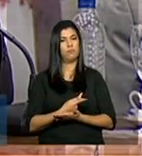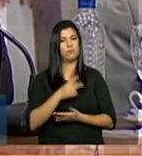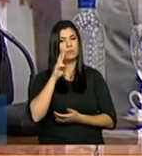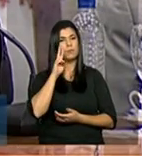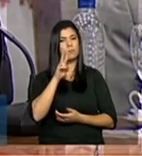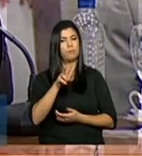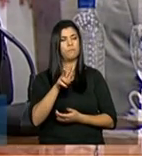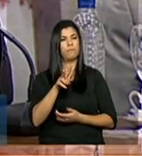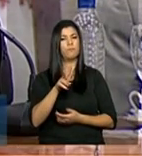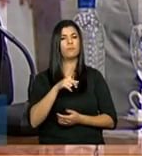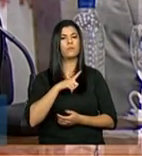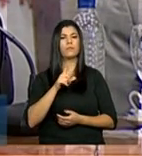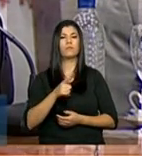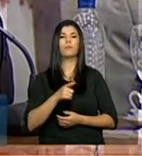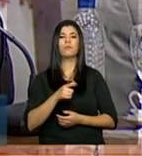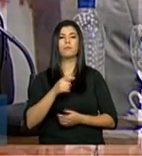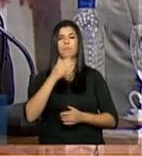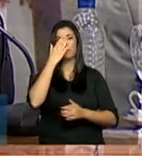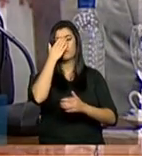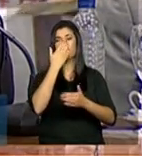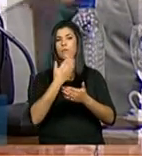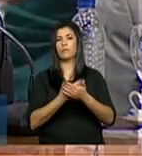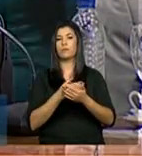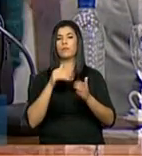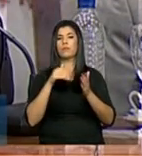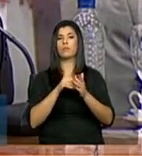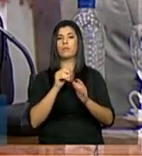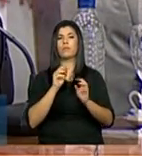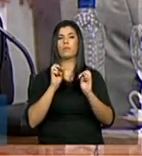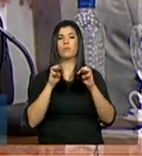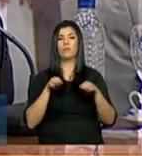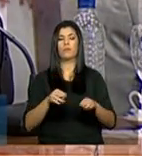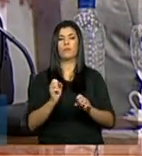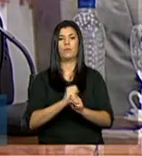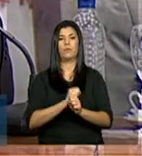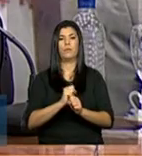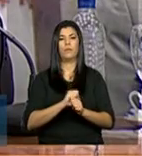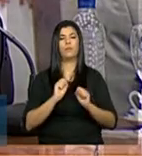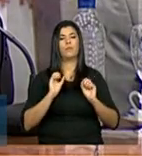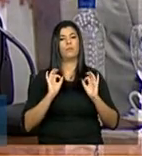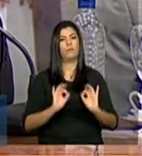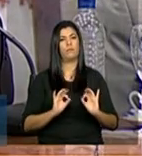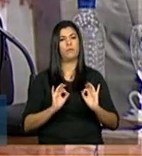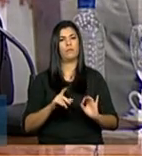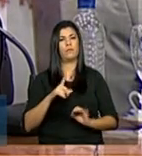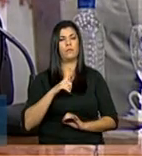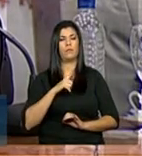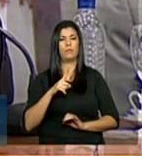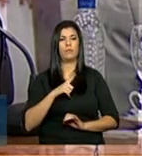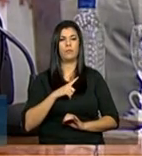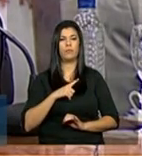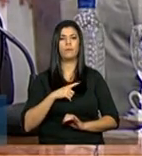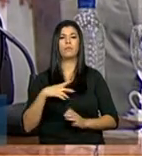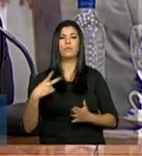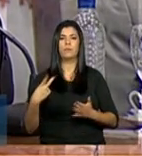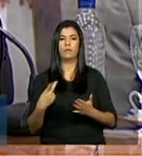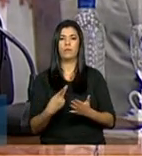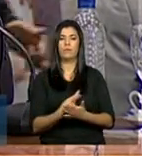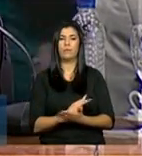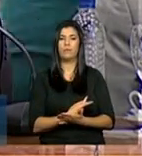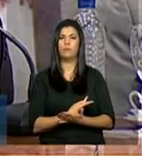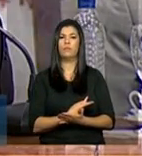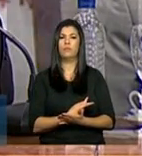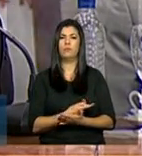leva à convicção de que até o final do ano nós deveremos estar com a situação em relação